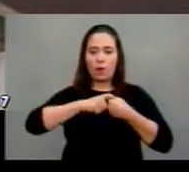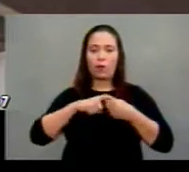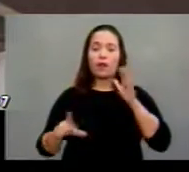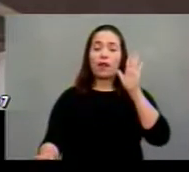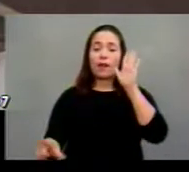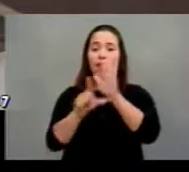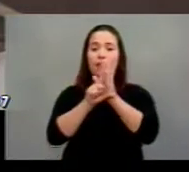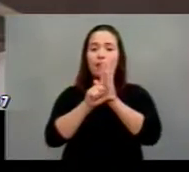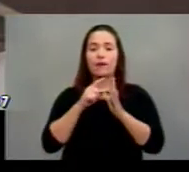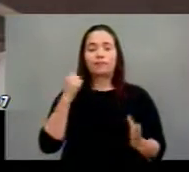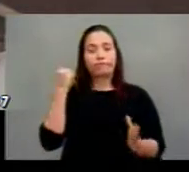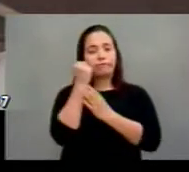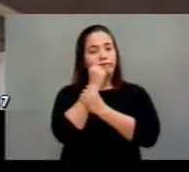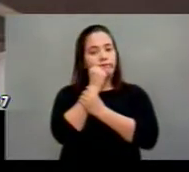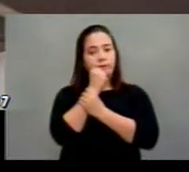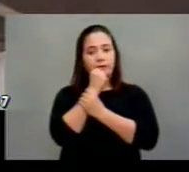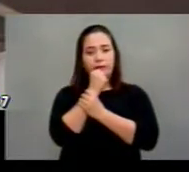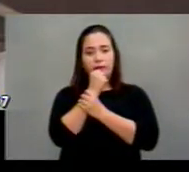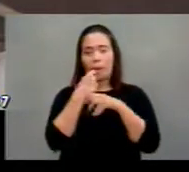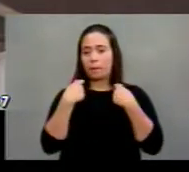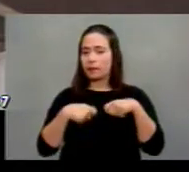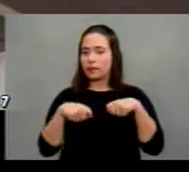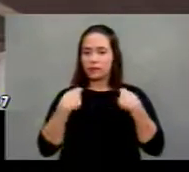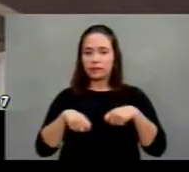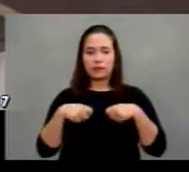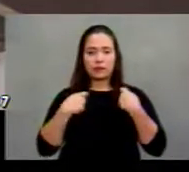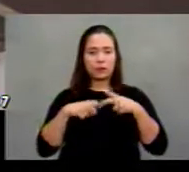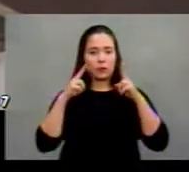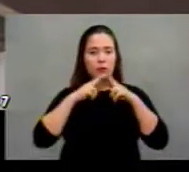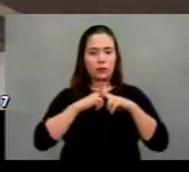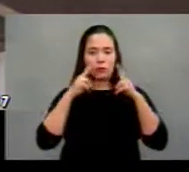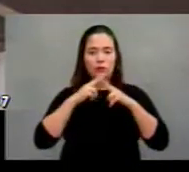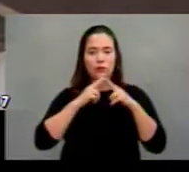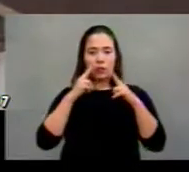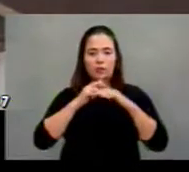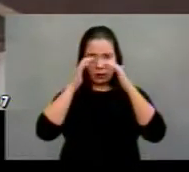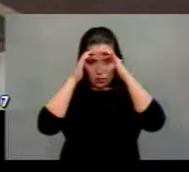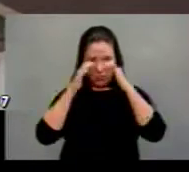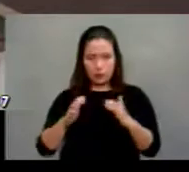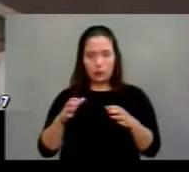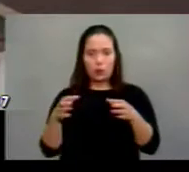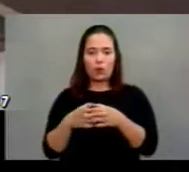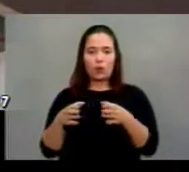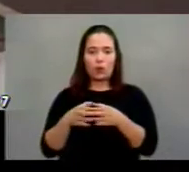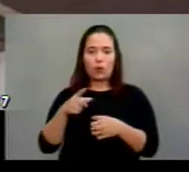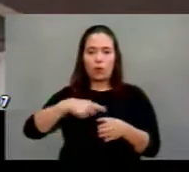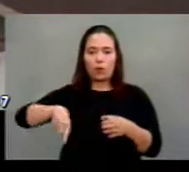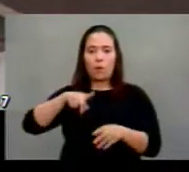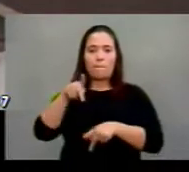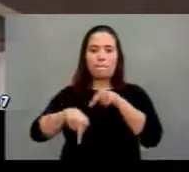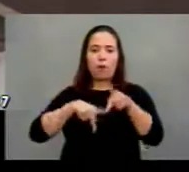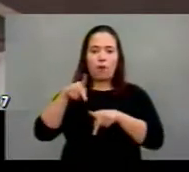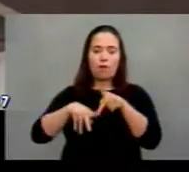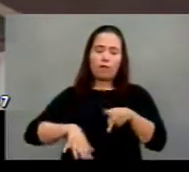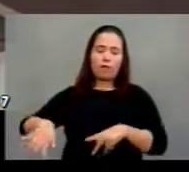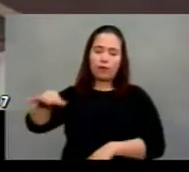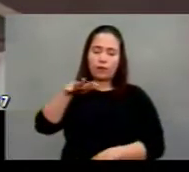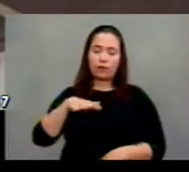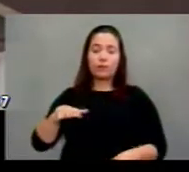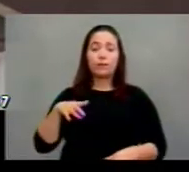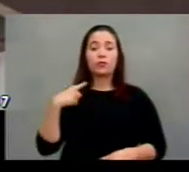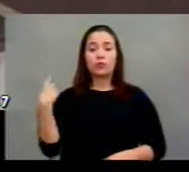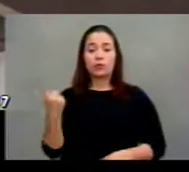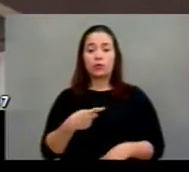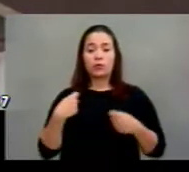legislação trabalhista com um mínimo de proteção ao trabalhador e à trabalhadora. Nós